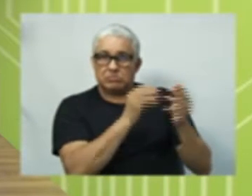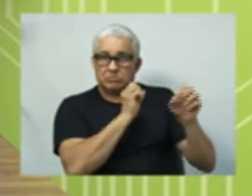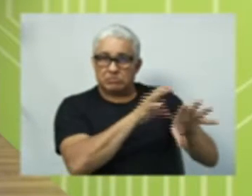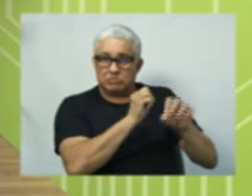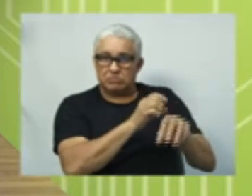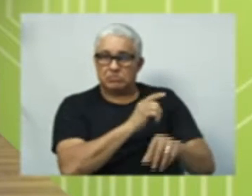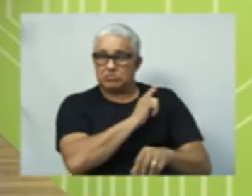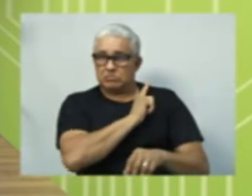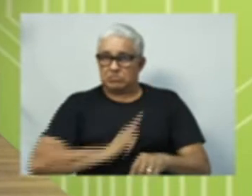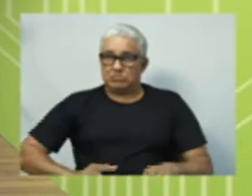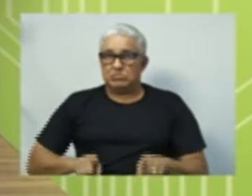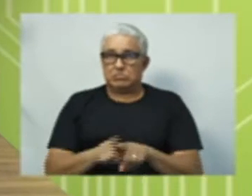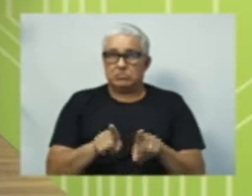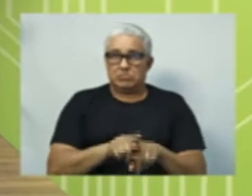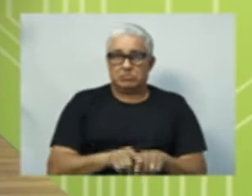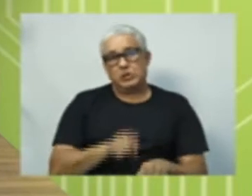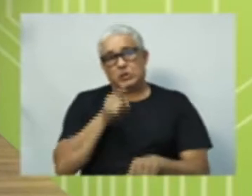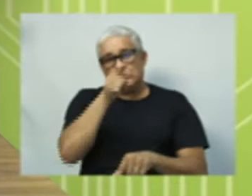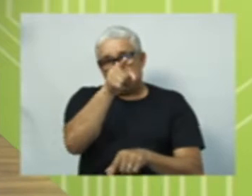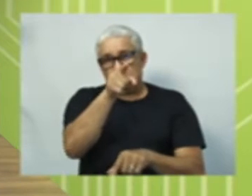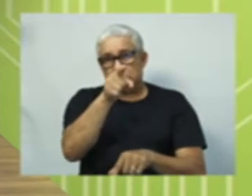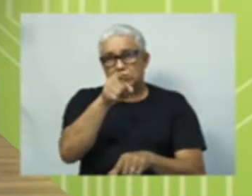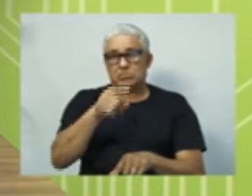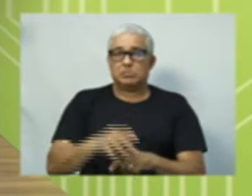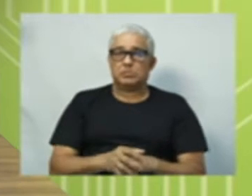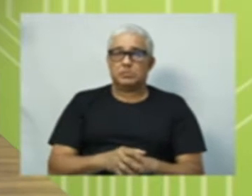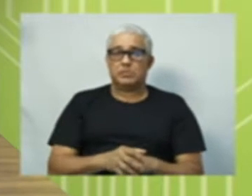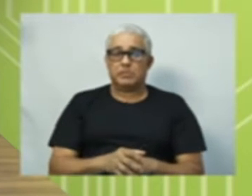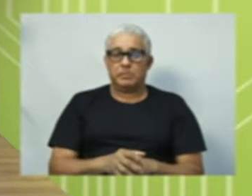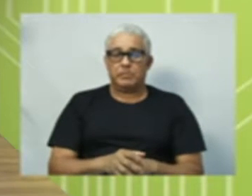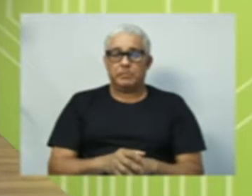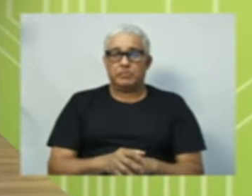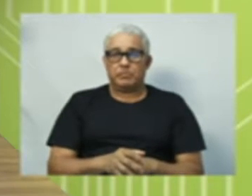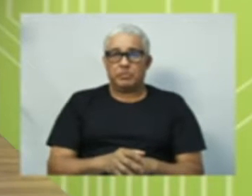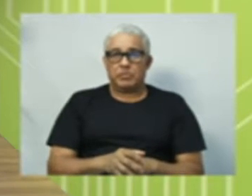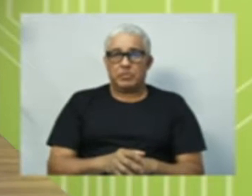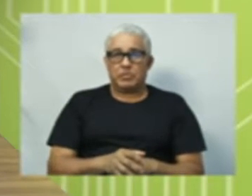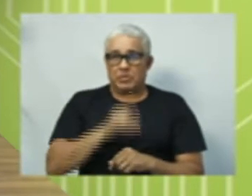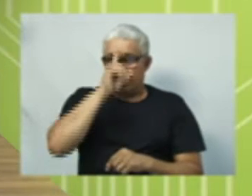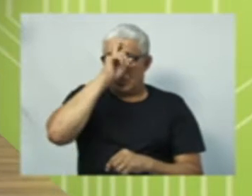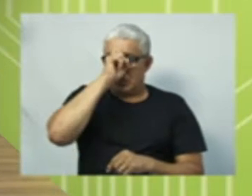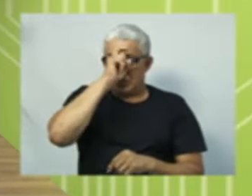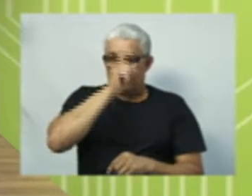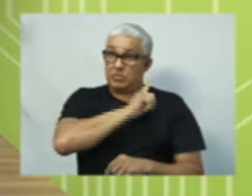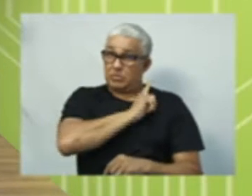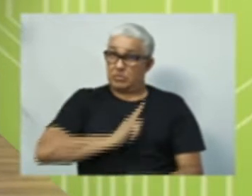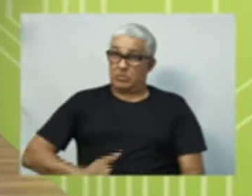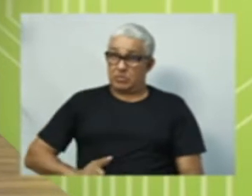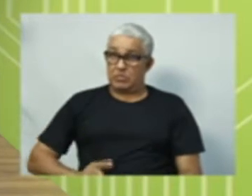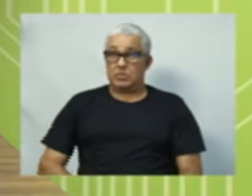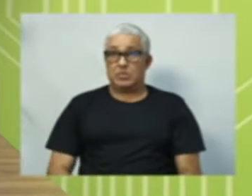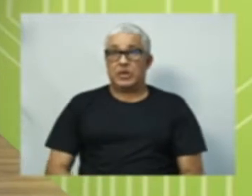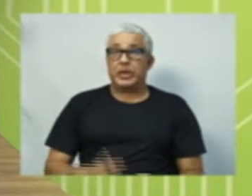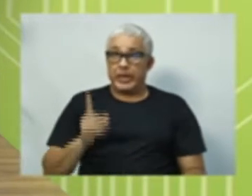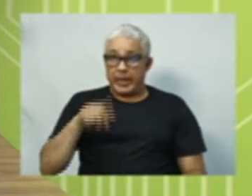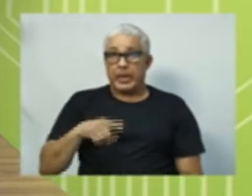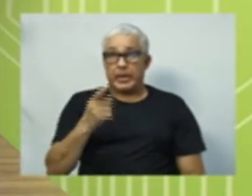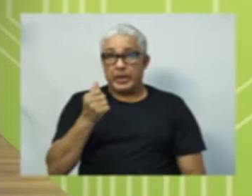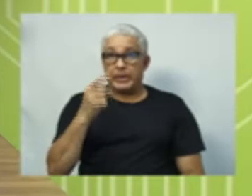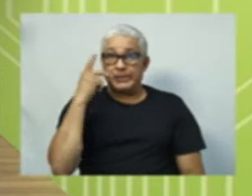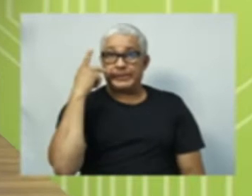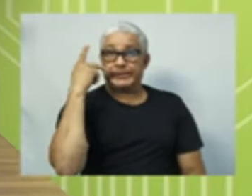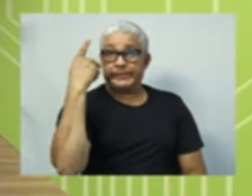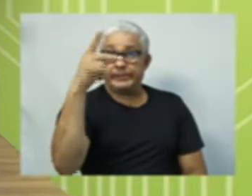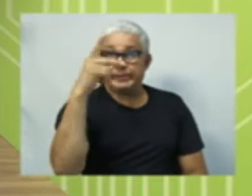você estiver indo lá no plano de saúde, nos hospitais públicos, é dinheiro seu que está